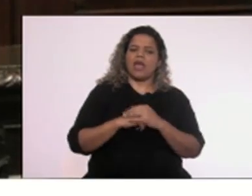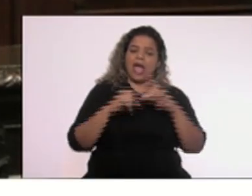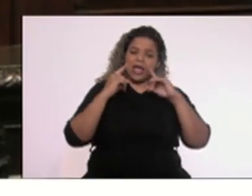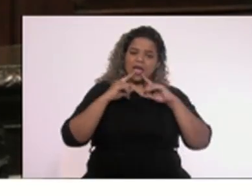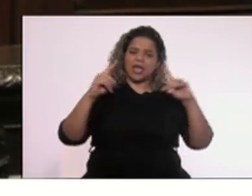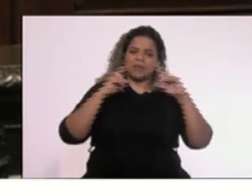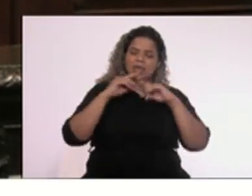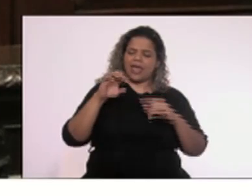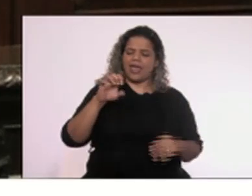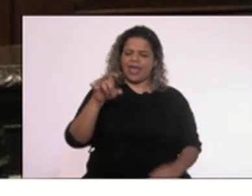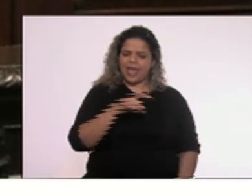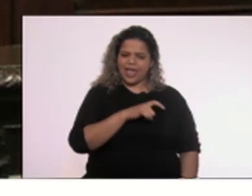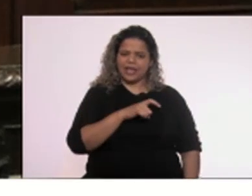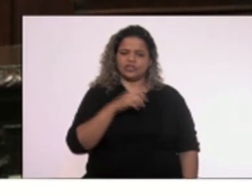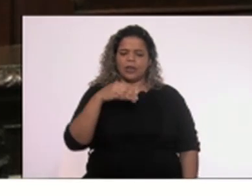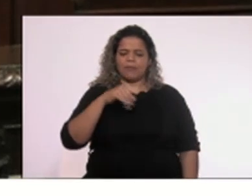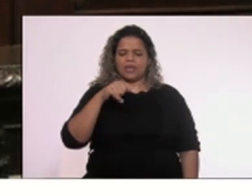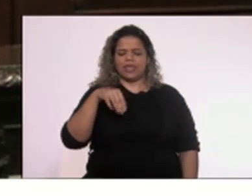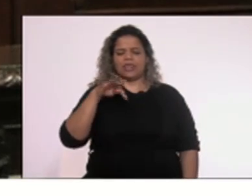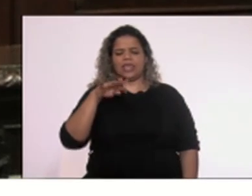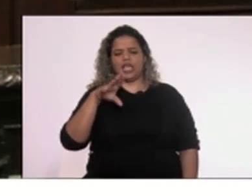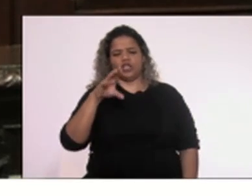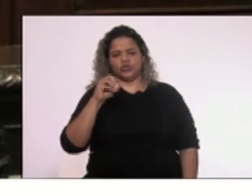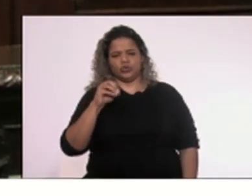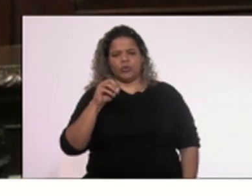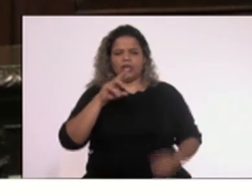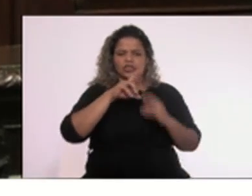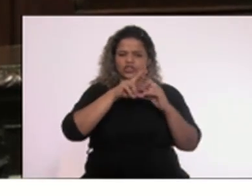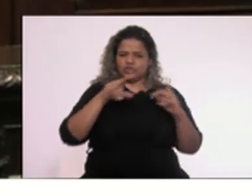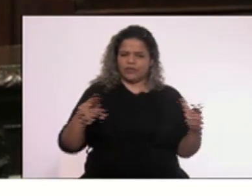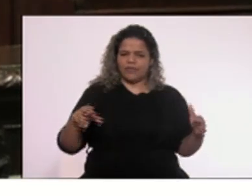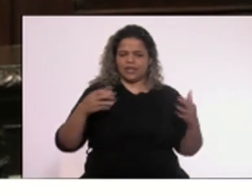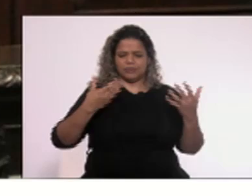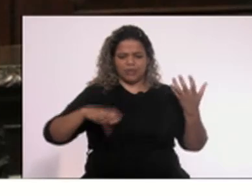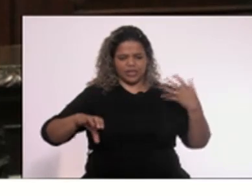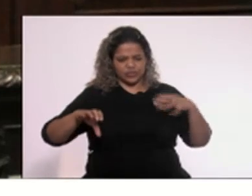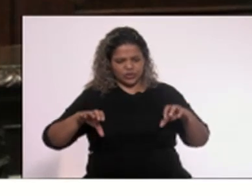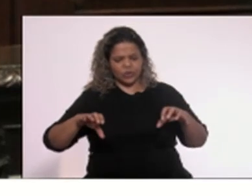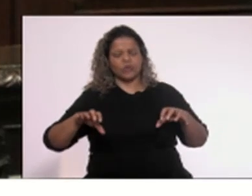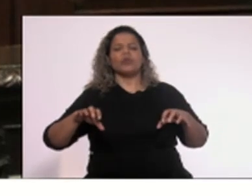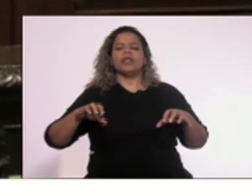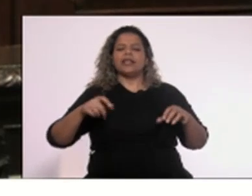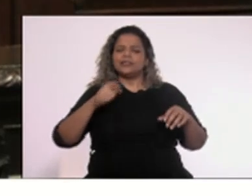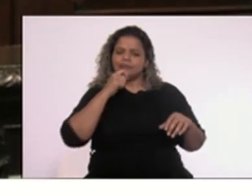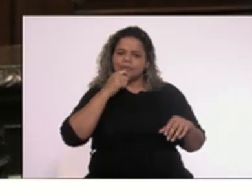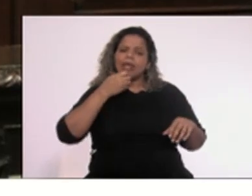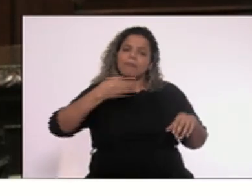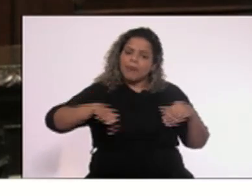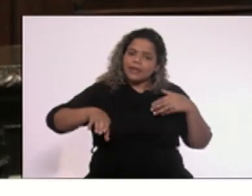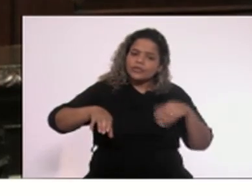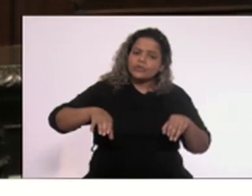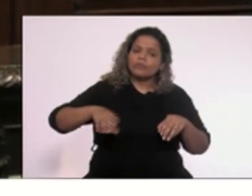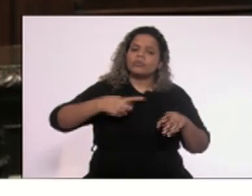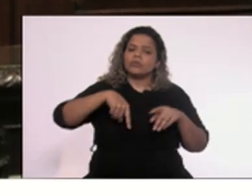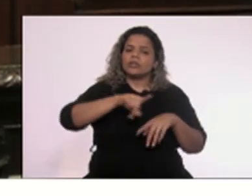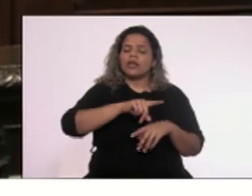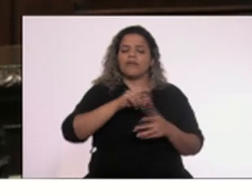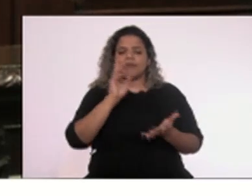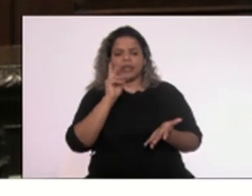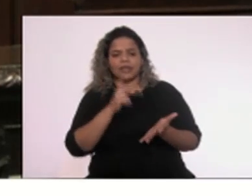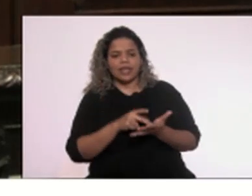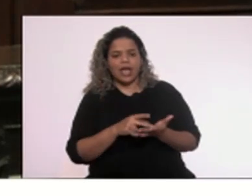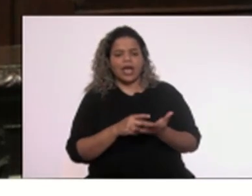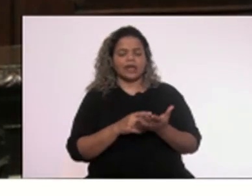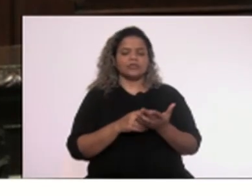apresentado por ex-ministros de Ciência e Tecnologia do Brasil, de diferentes matizes partidários, que, na verdade, se